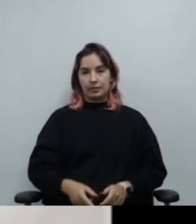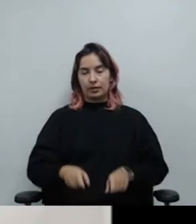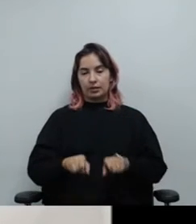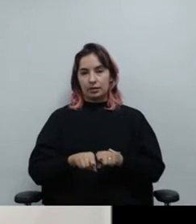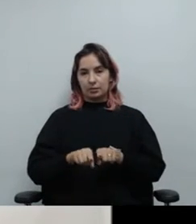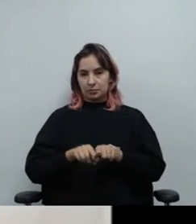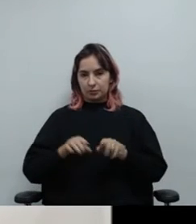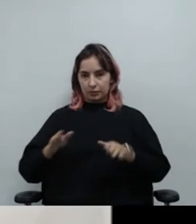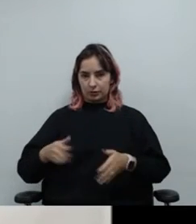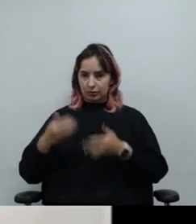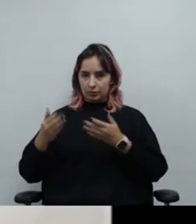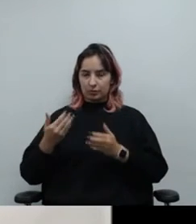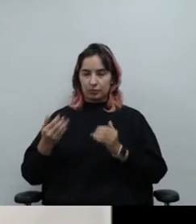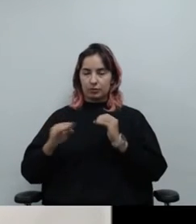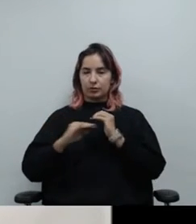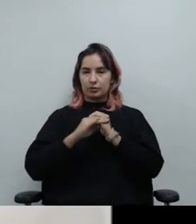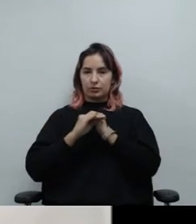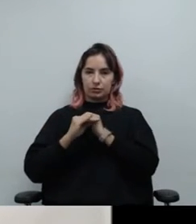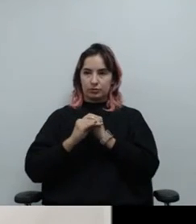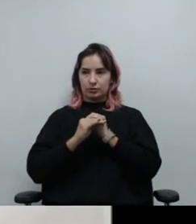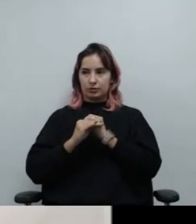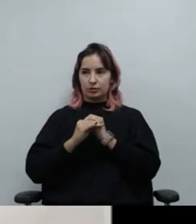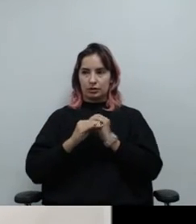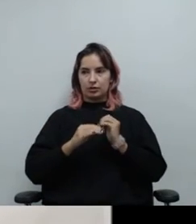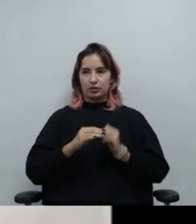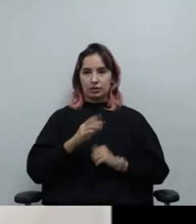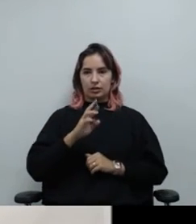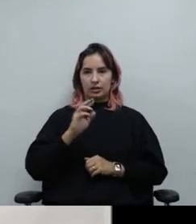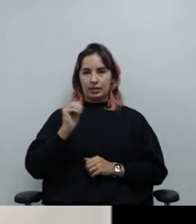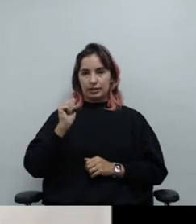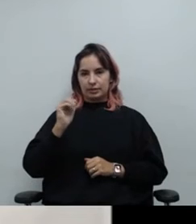promoção da igualdade racial, né?